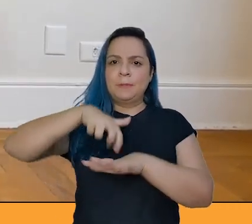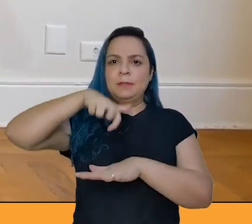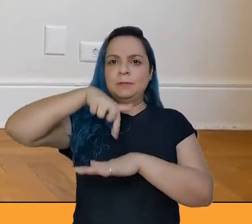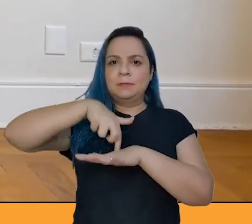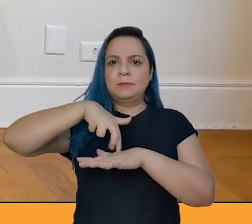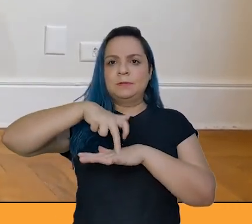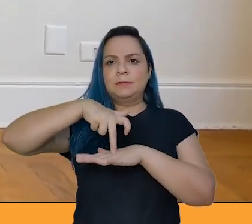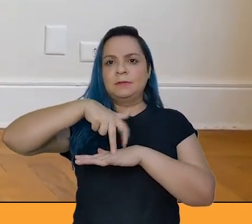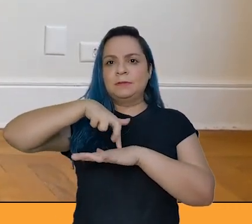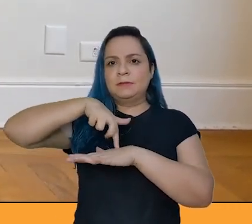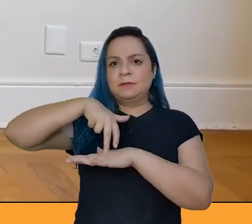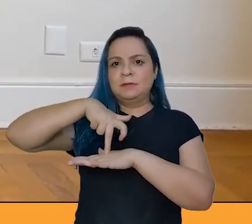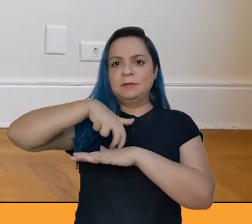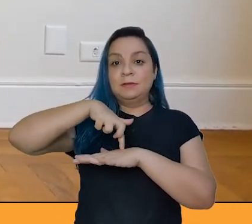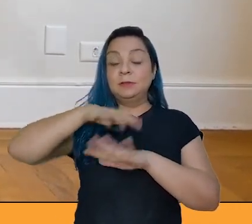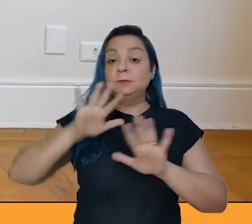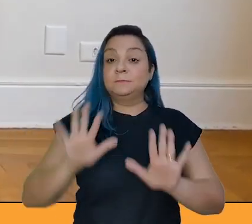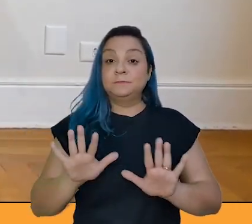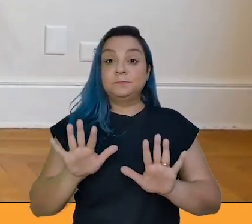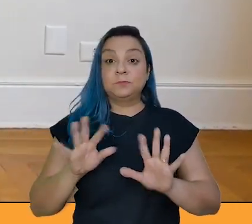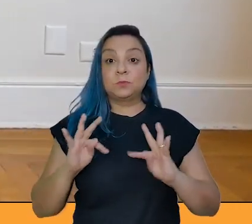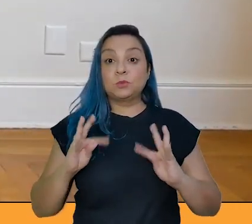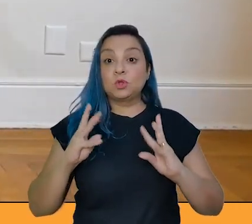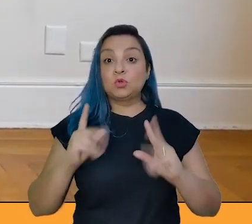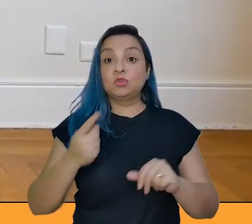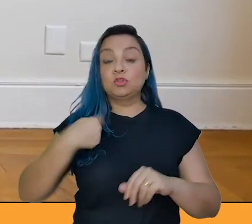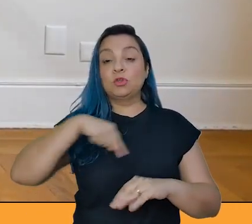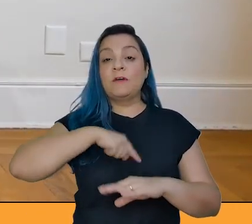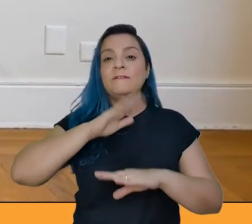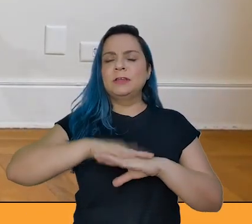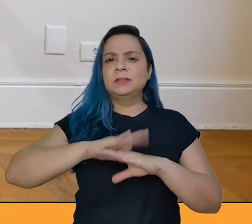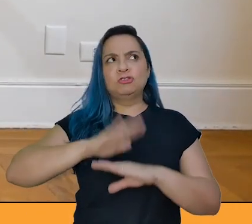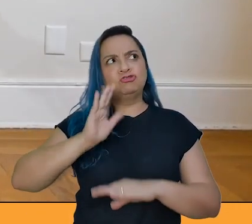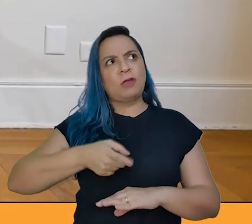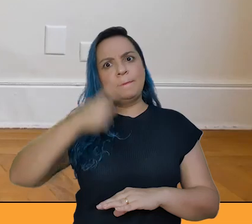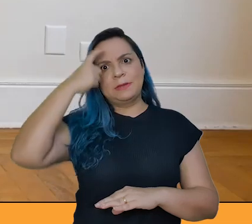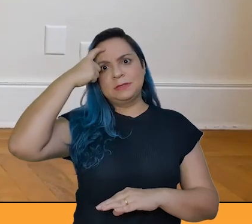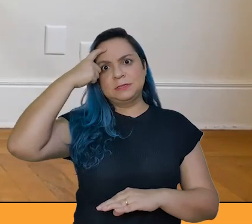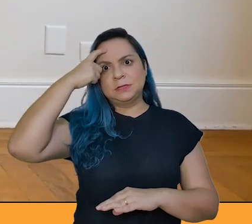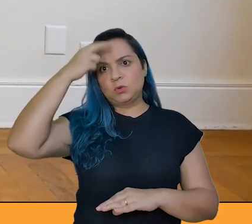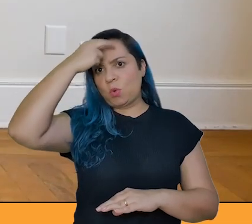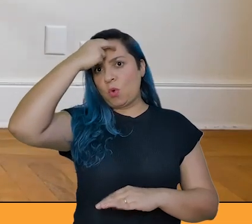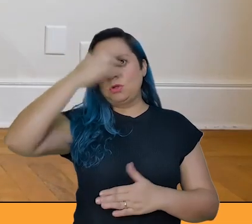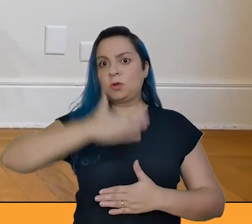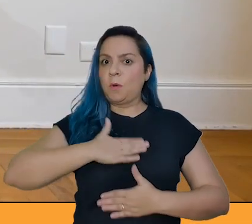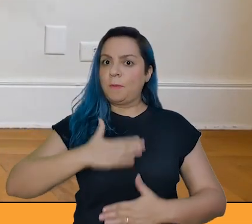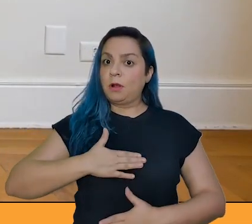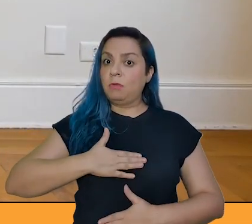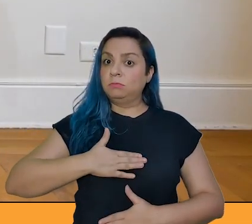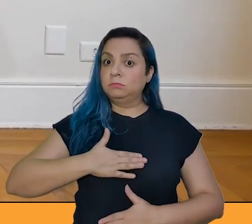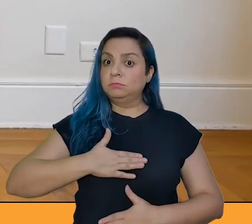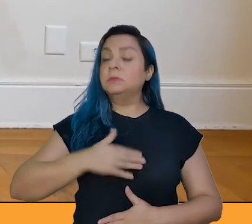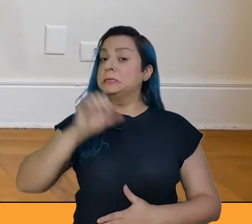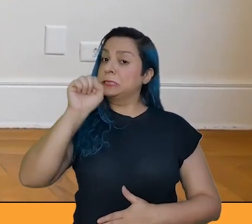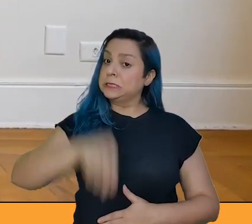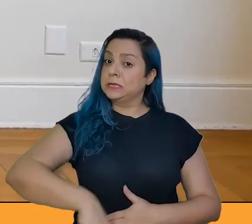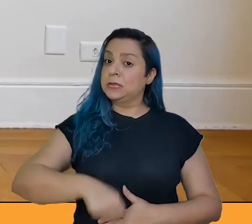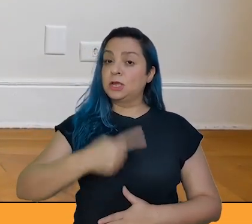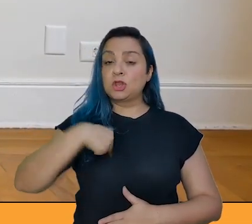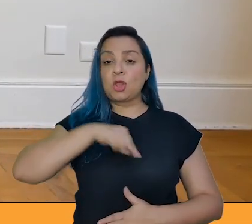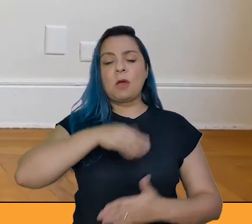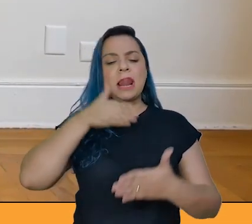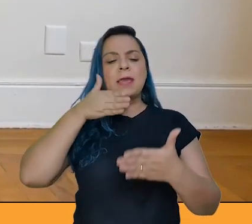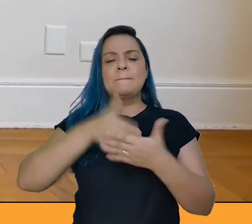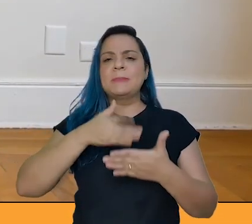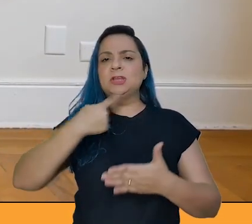lugar. E tudo isso que a gente está fazendo, a gente já está pensando em consciência corporal? Sim. A gente está pensando no